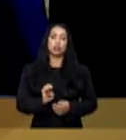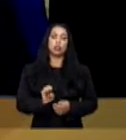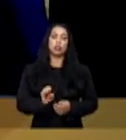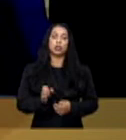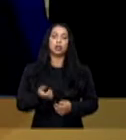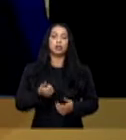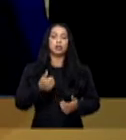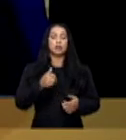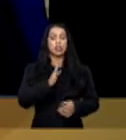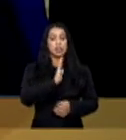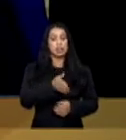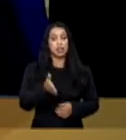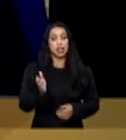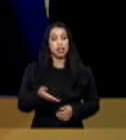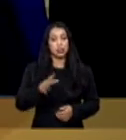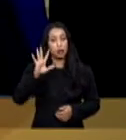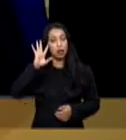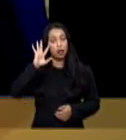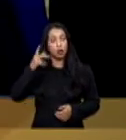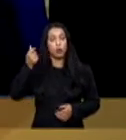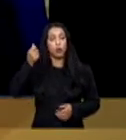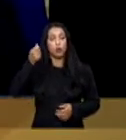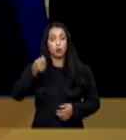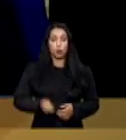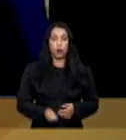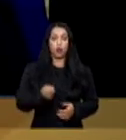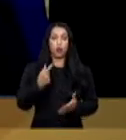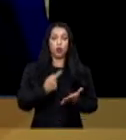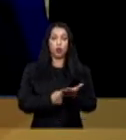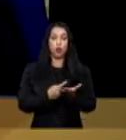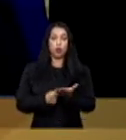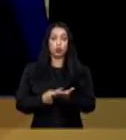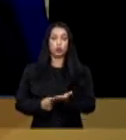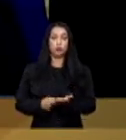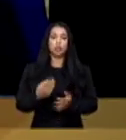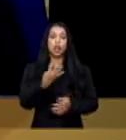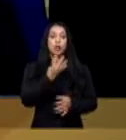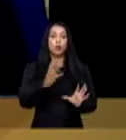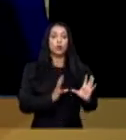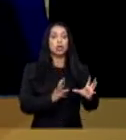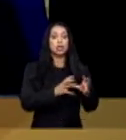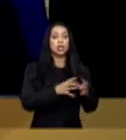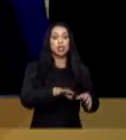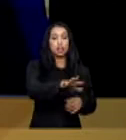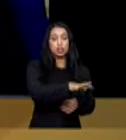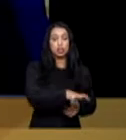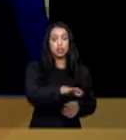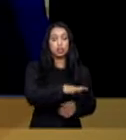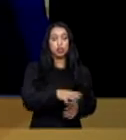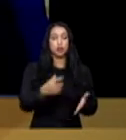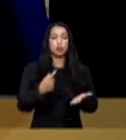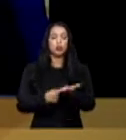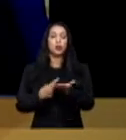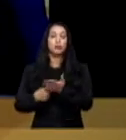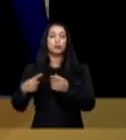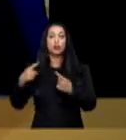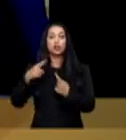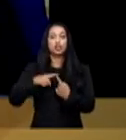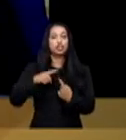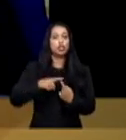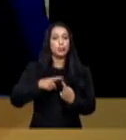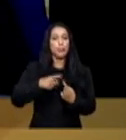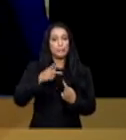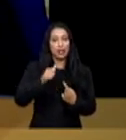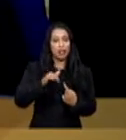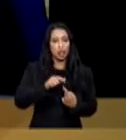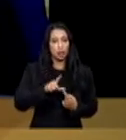que seja anulado o acordo do Tribunal Regional Federal da 4ª Região, que combinou tipos penais.